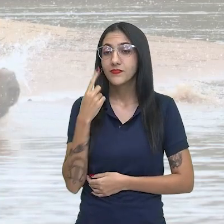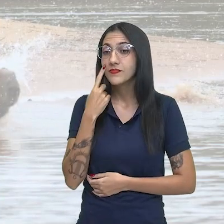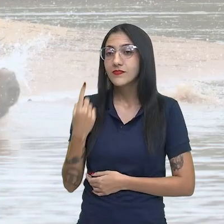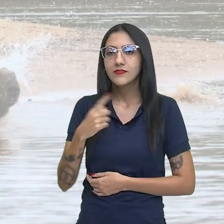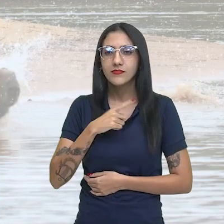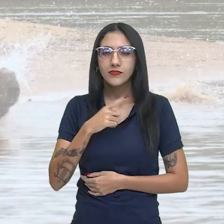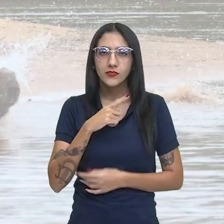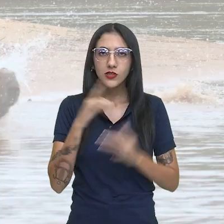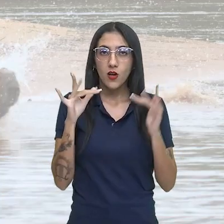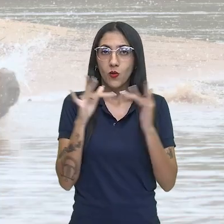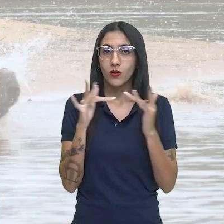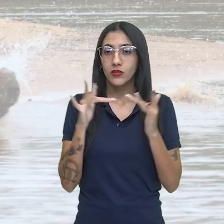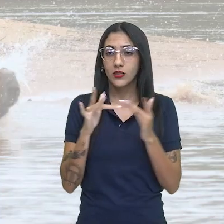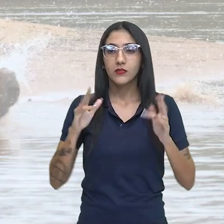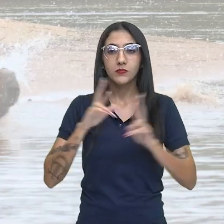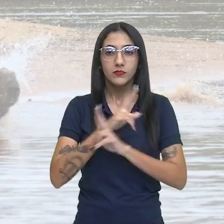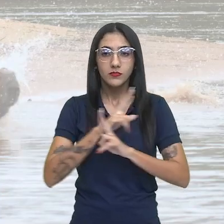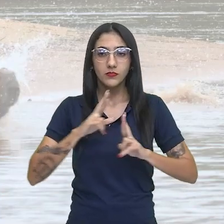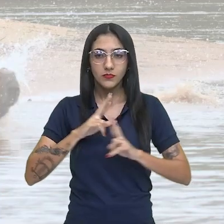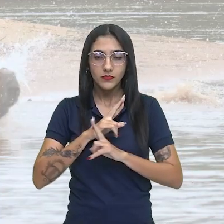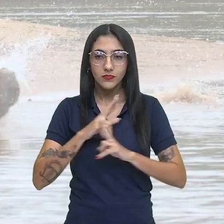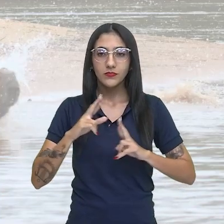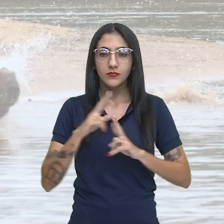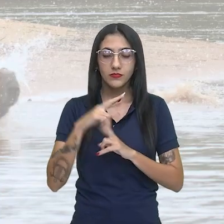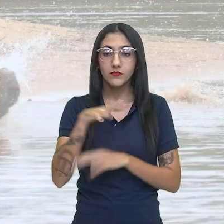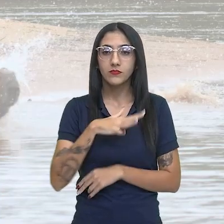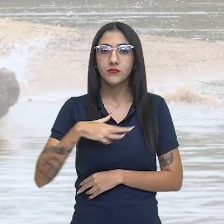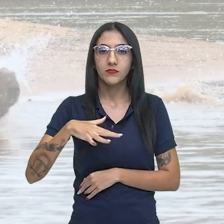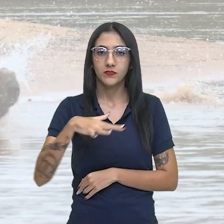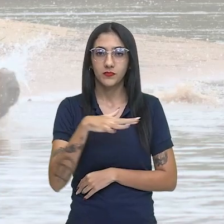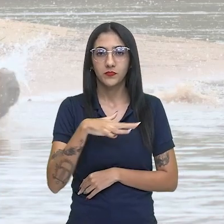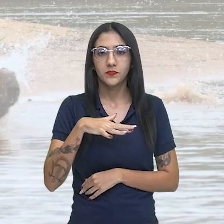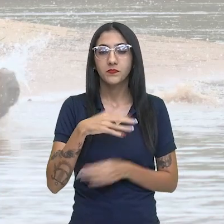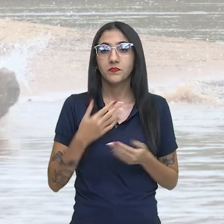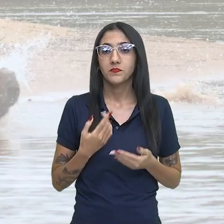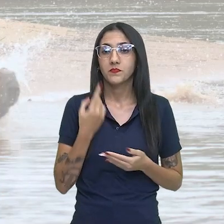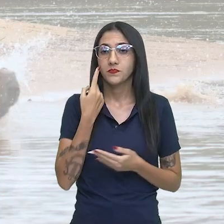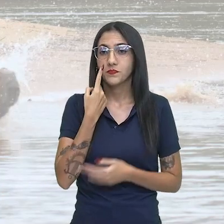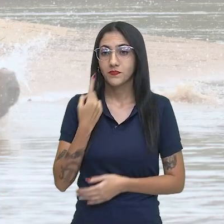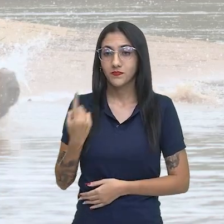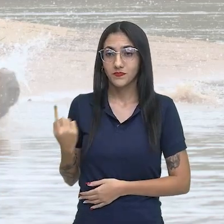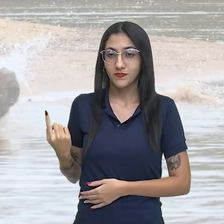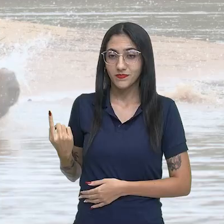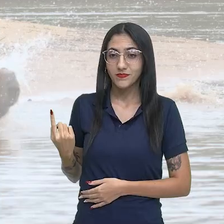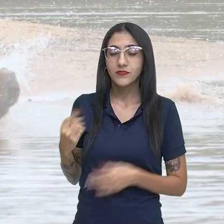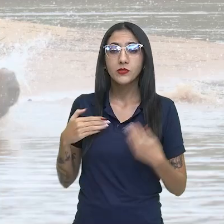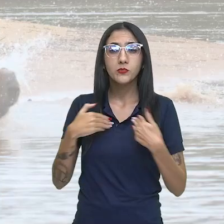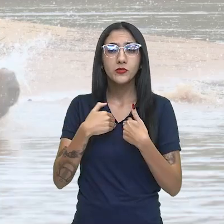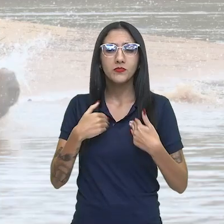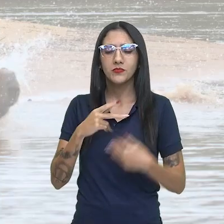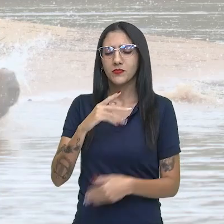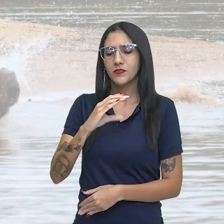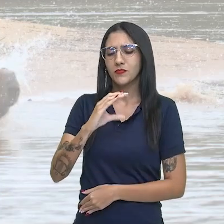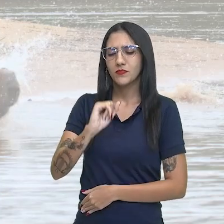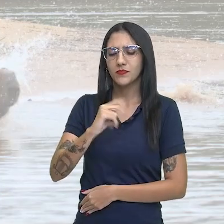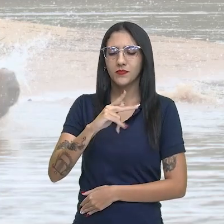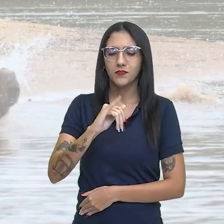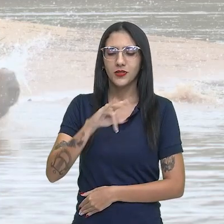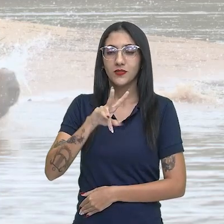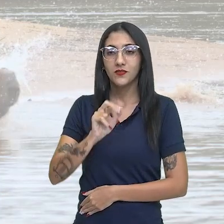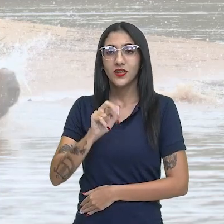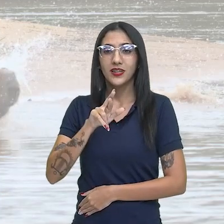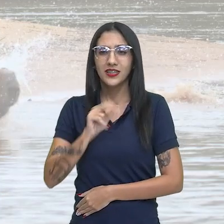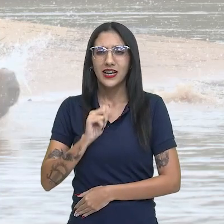interação entre seres vivos em um ecossistema. Então nós temos aqui uma capivara tentando fugir aqui,